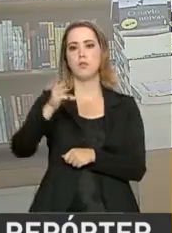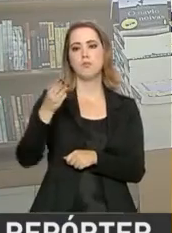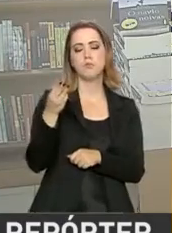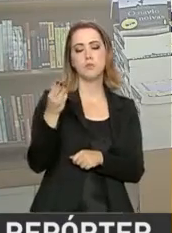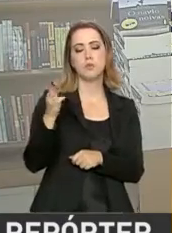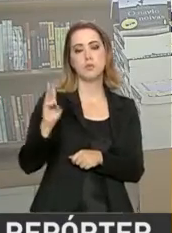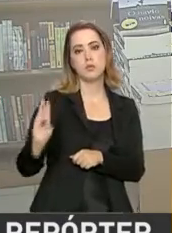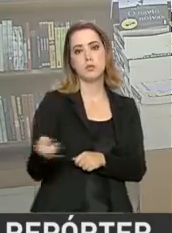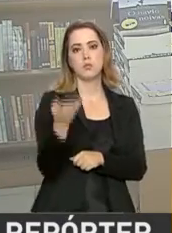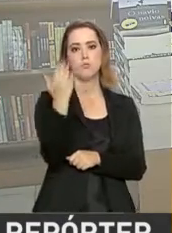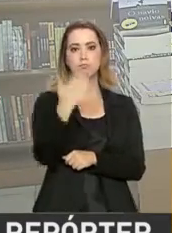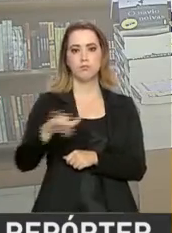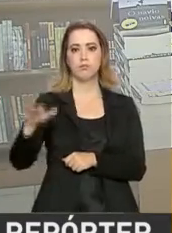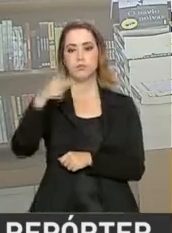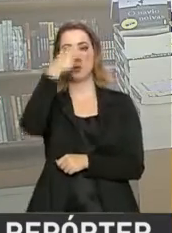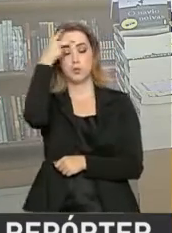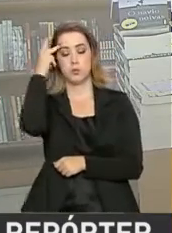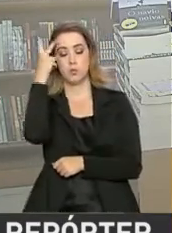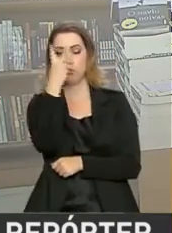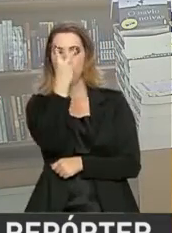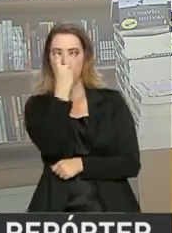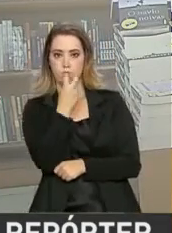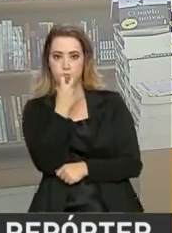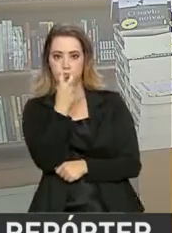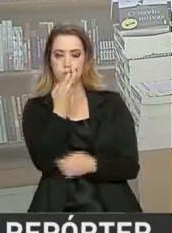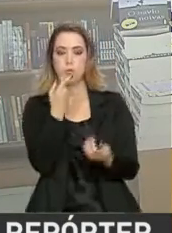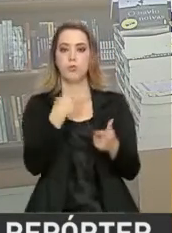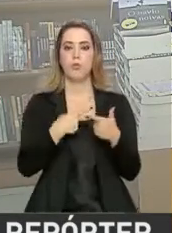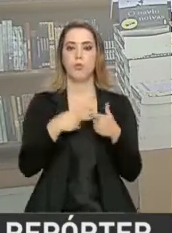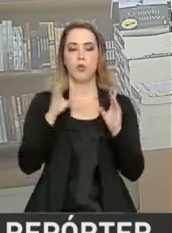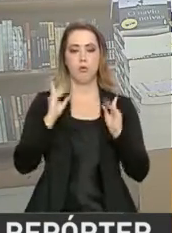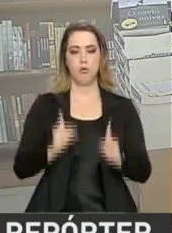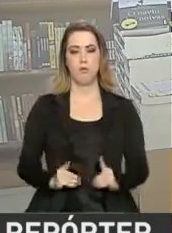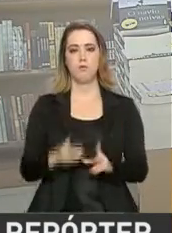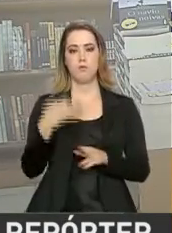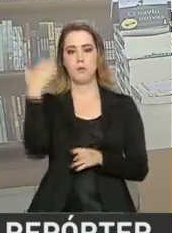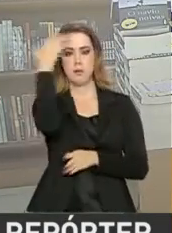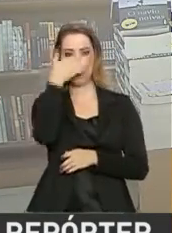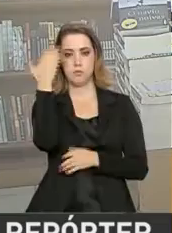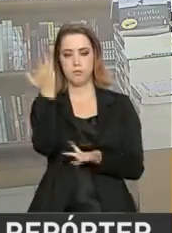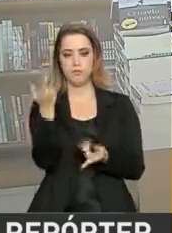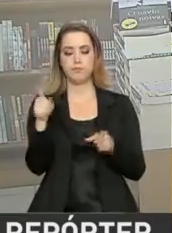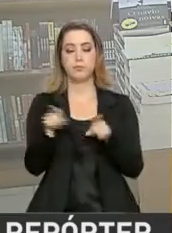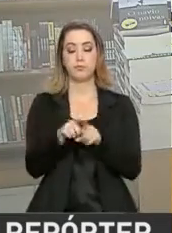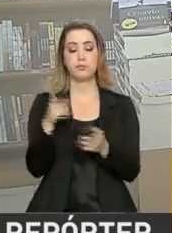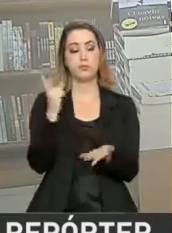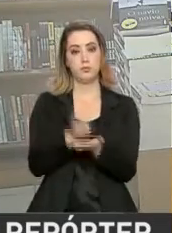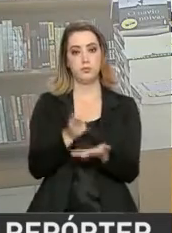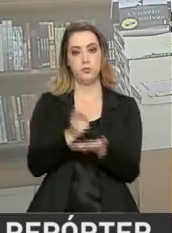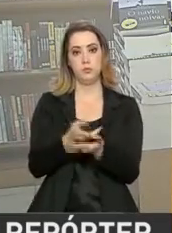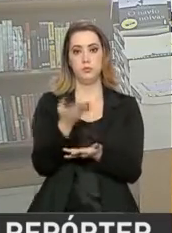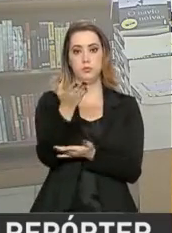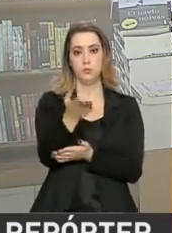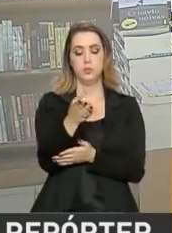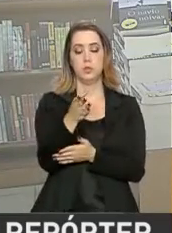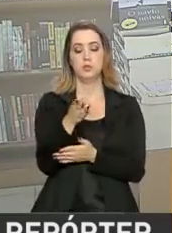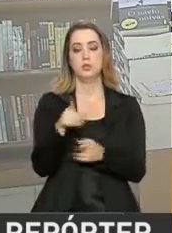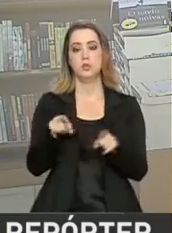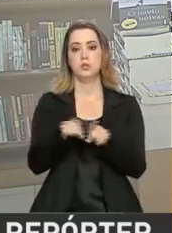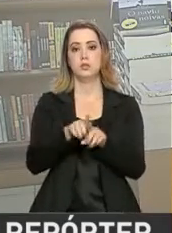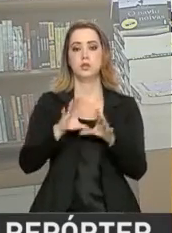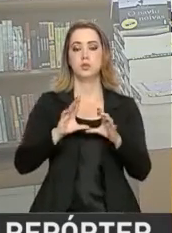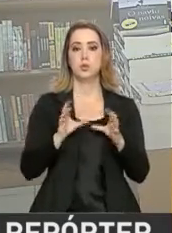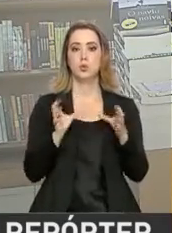deficiência visual. Os dados são do último censo do IBGE. Mesmo assim, de acordo com a União Mundial de